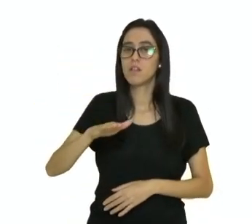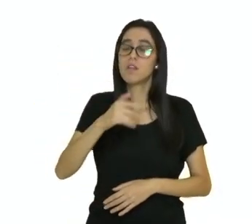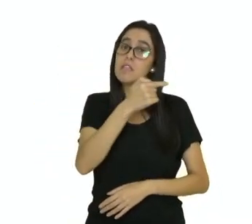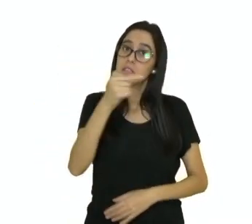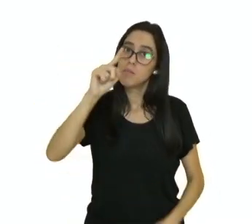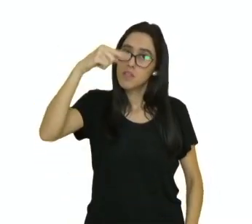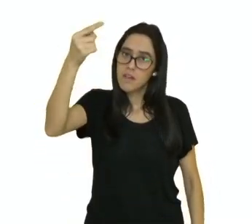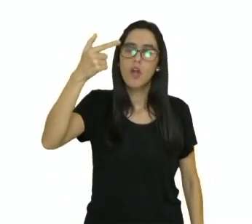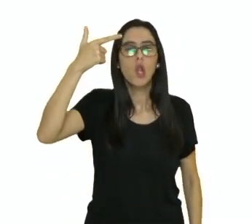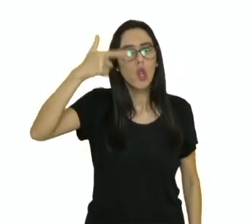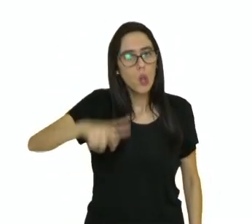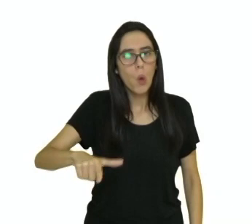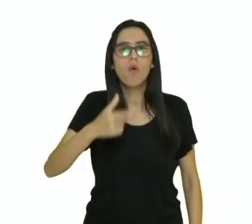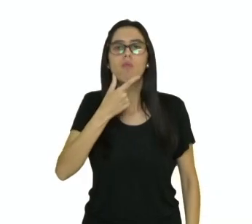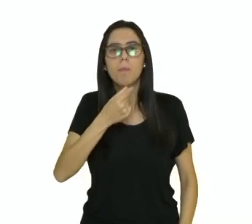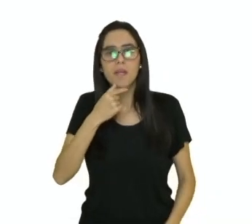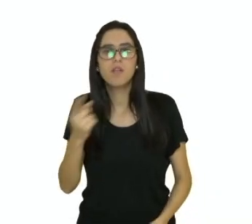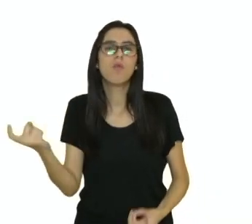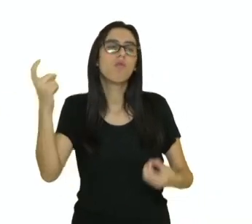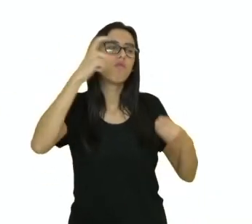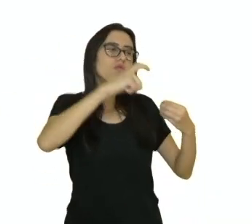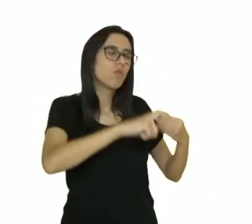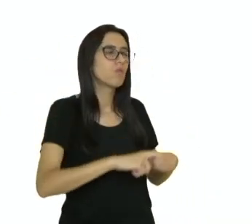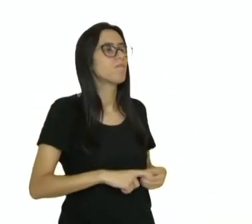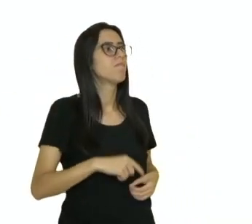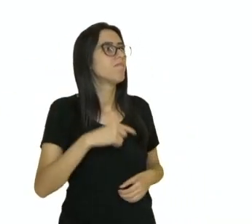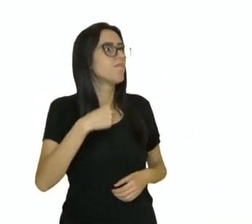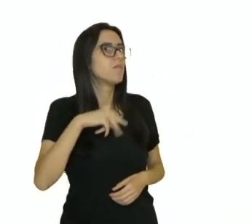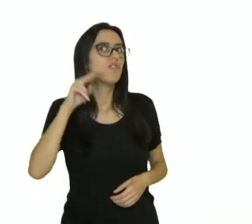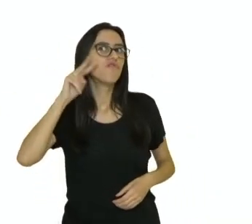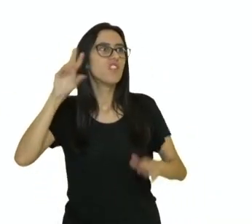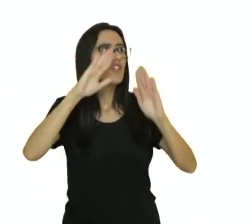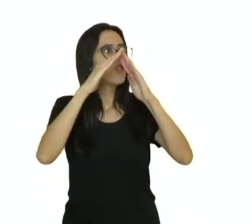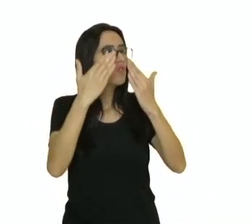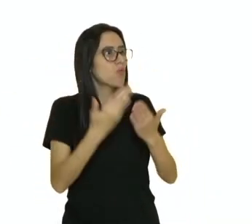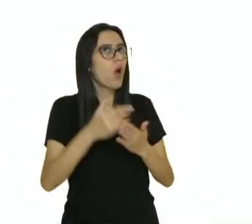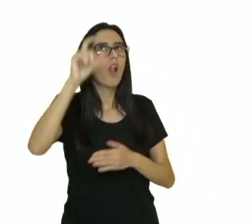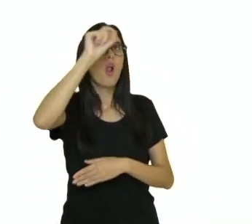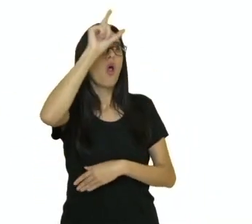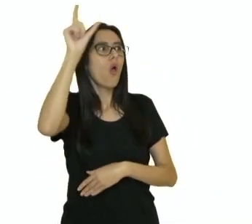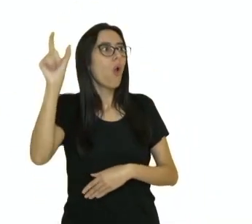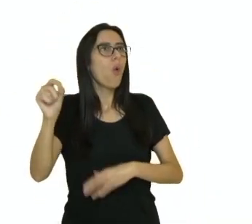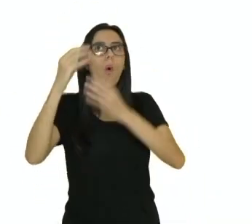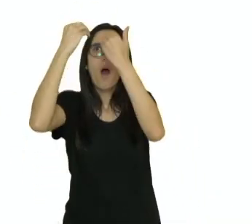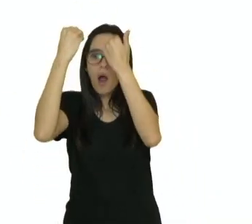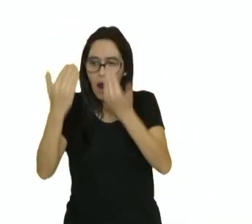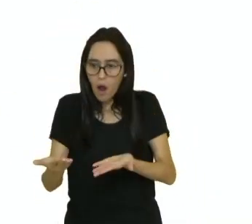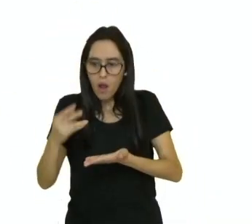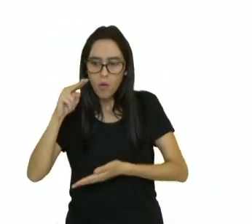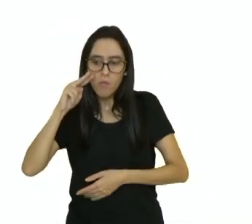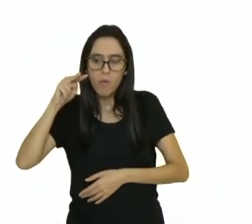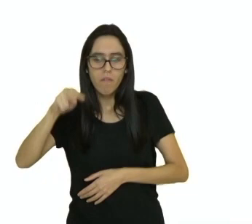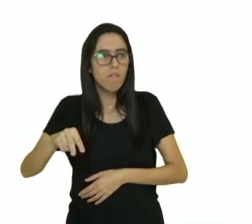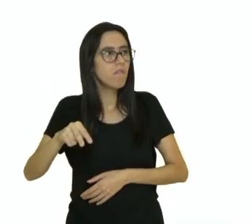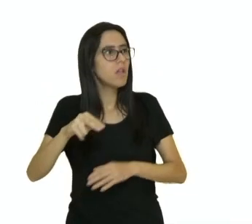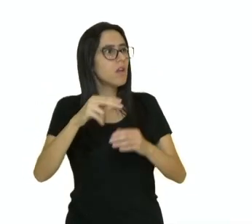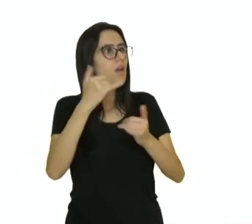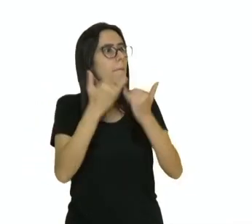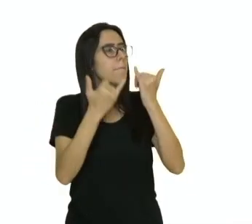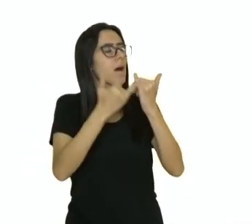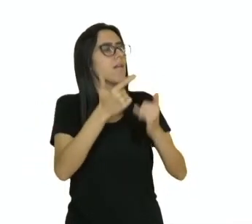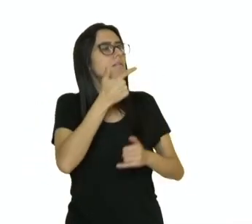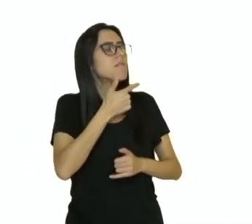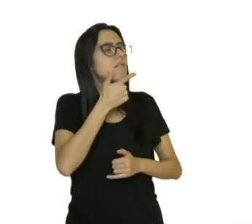veio contando que caíra no pátio da escola um pedaço de lua, todo cheio de buraquinhos, feito